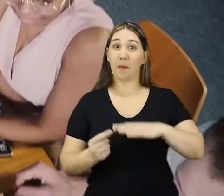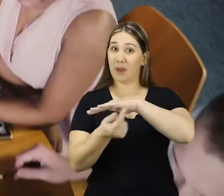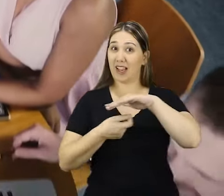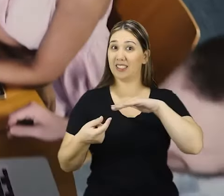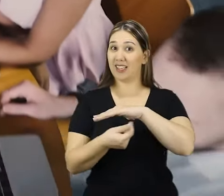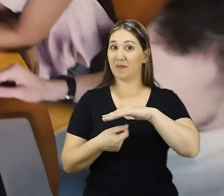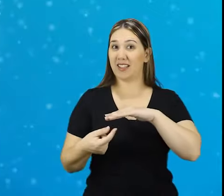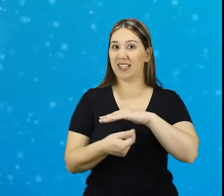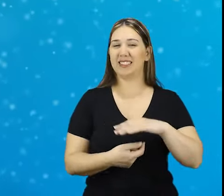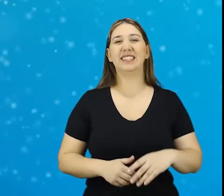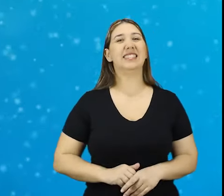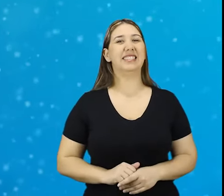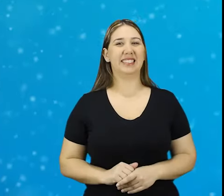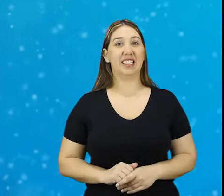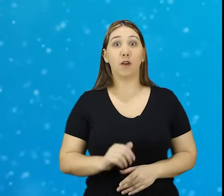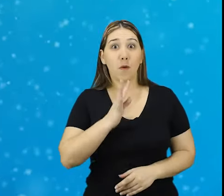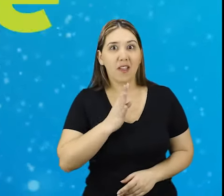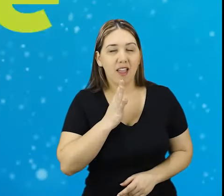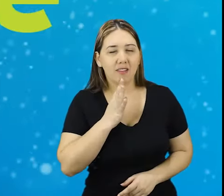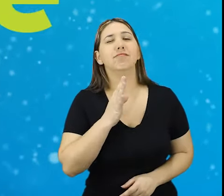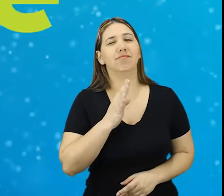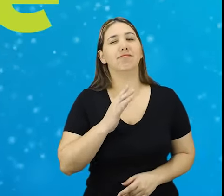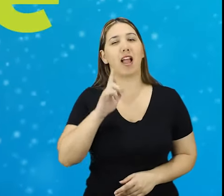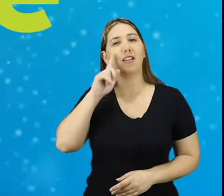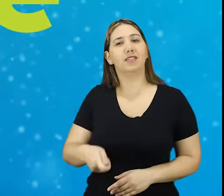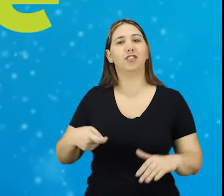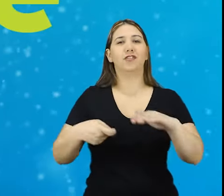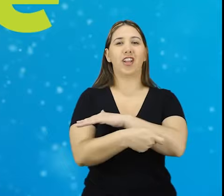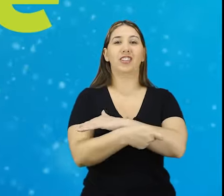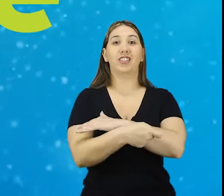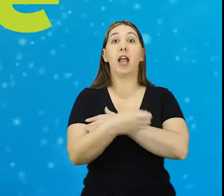Mercado de capitais. Quem conhece, investe.